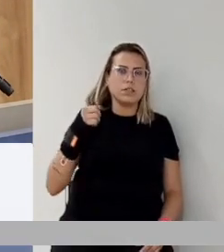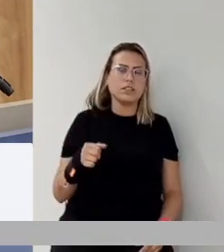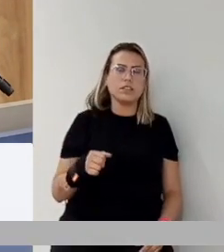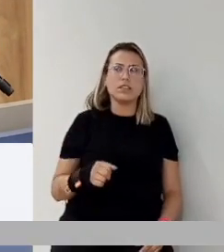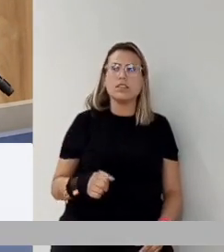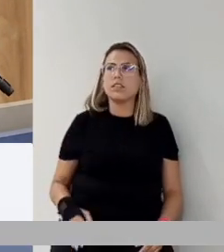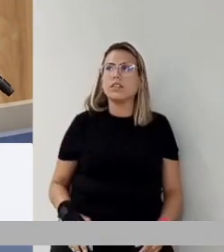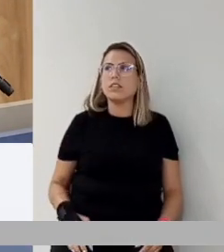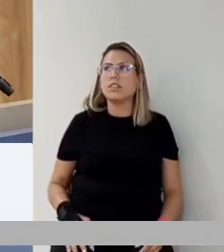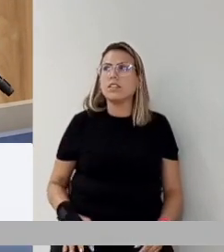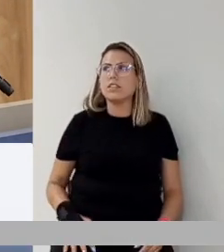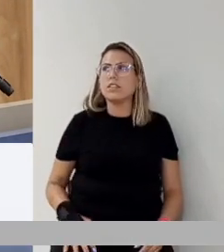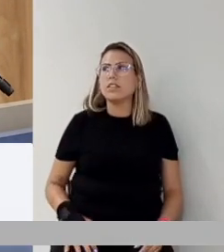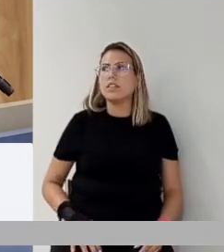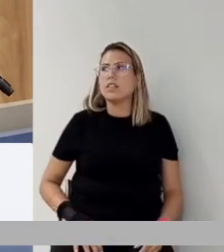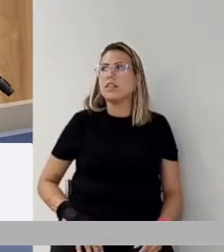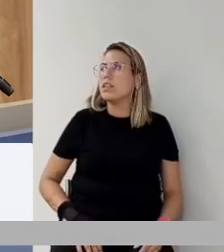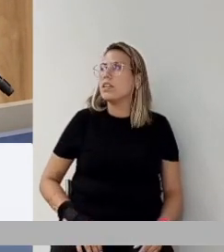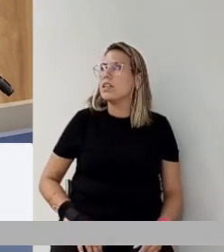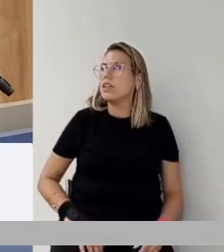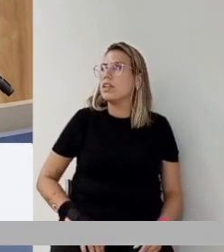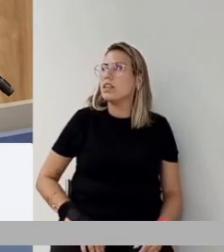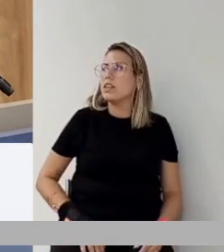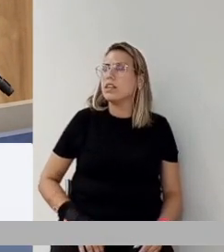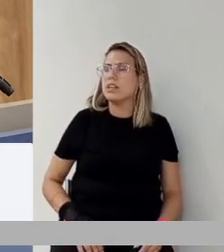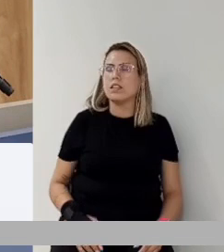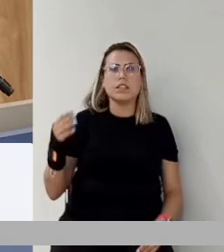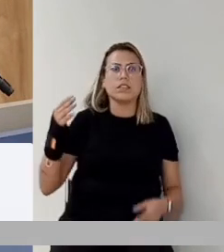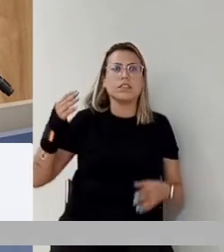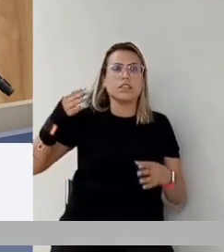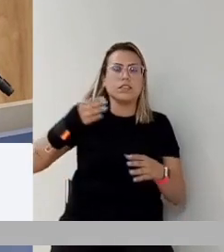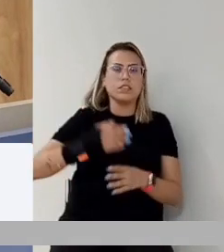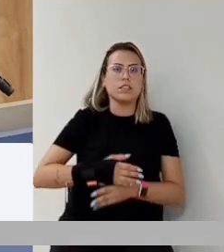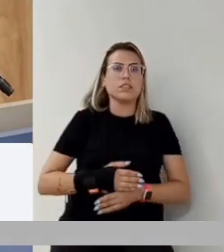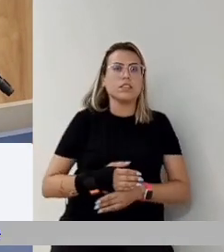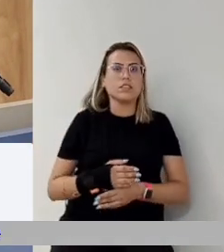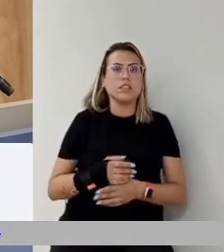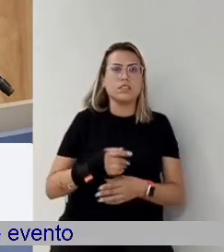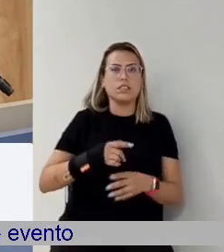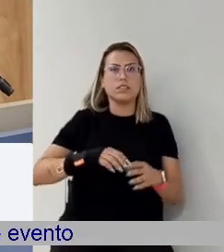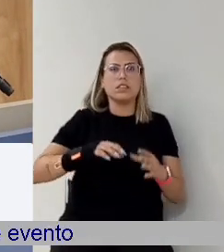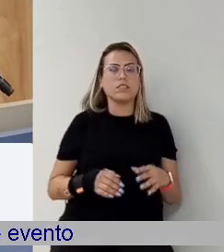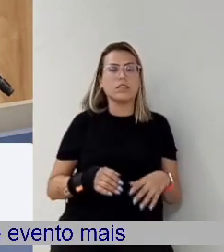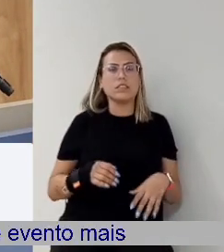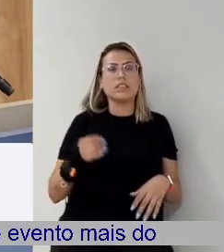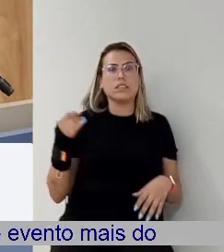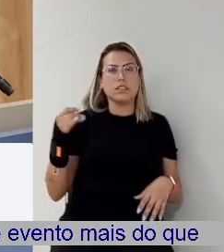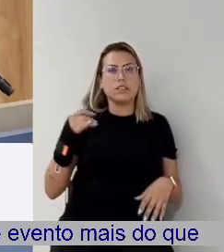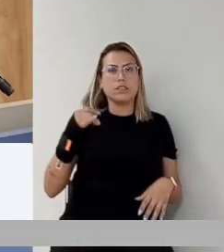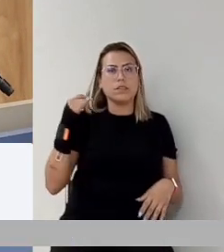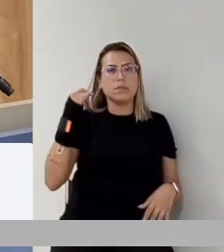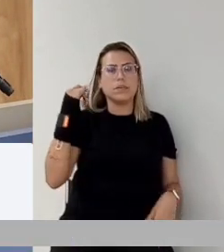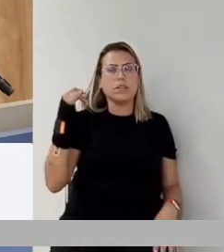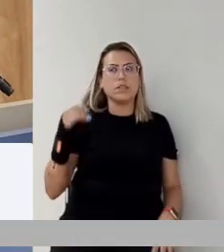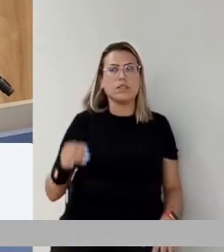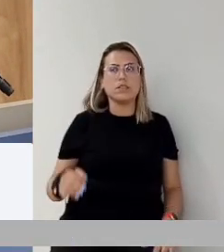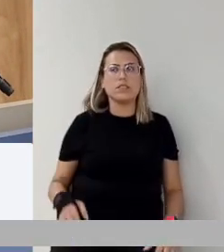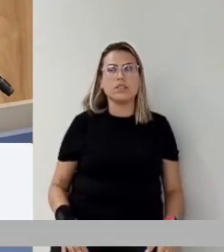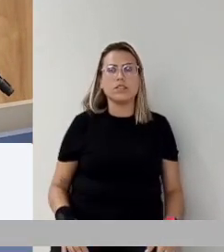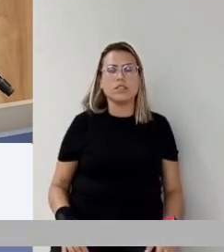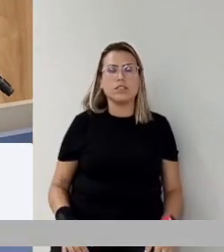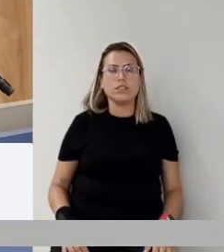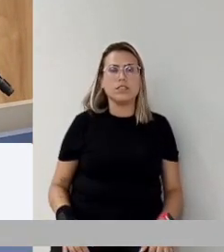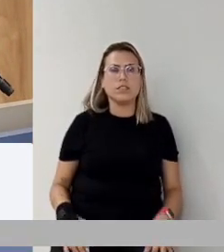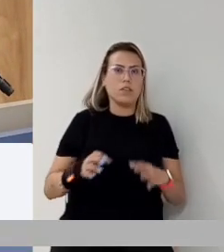aí encabeçar e tomar de conta desse evento mais do que justo um evento que irá